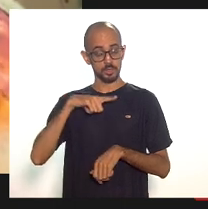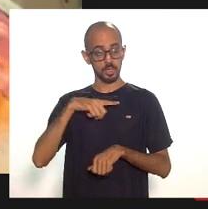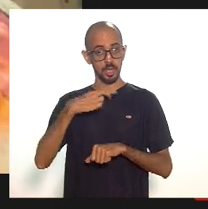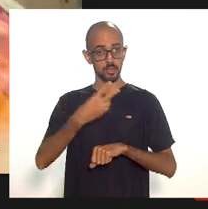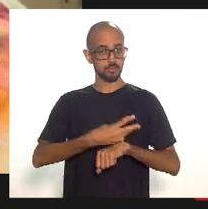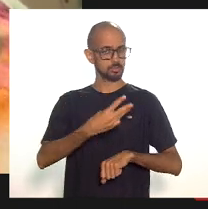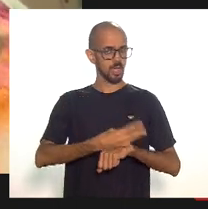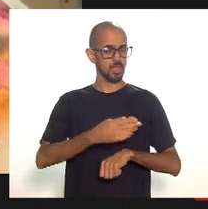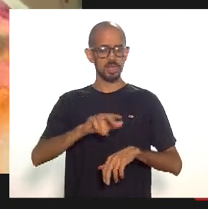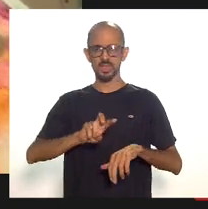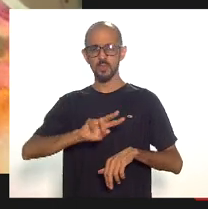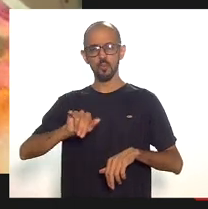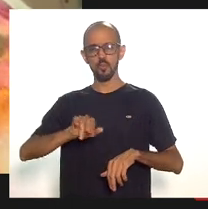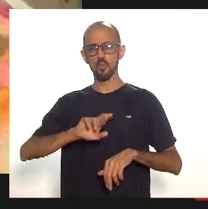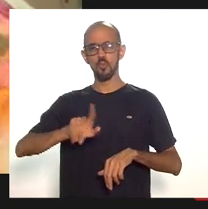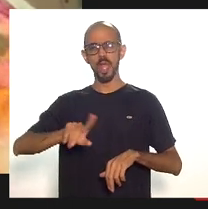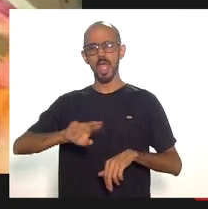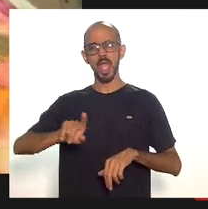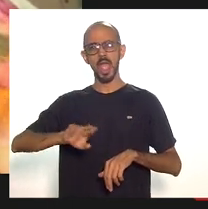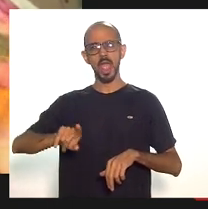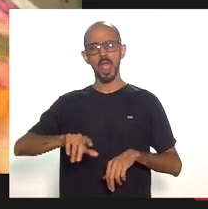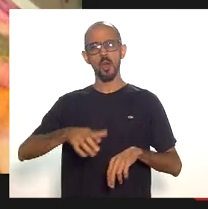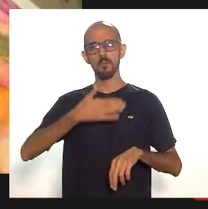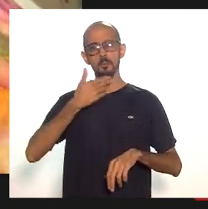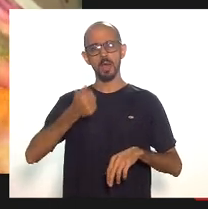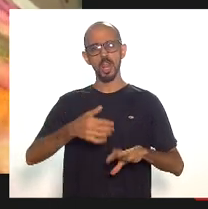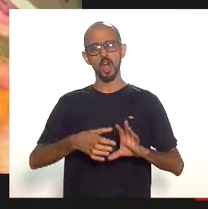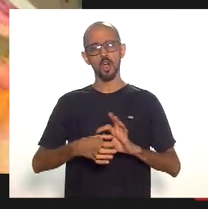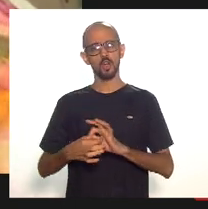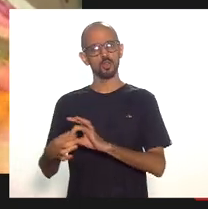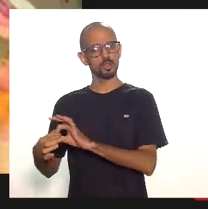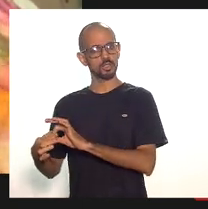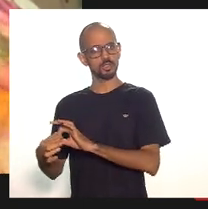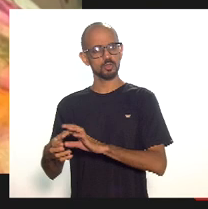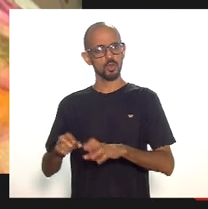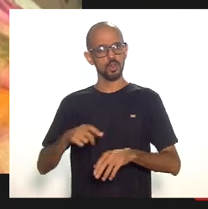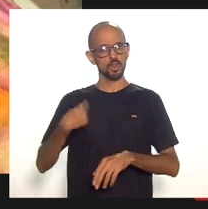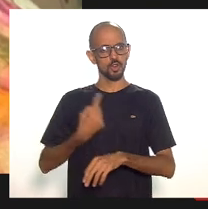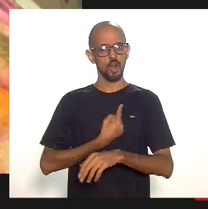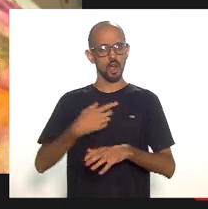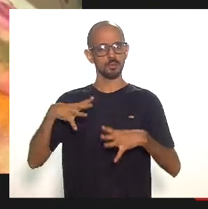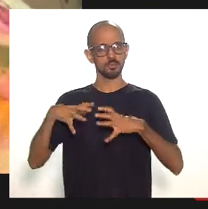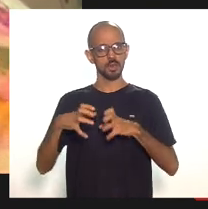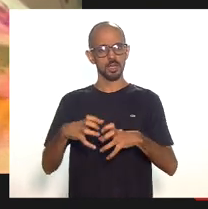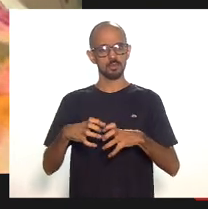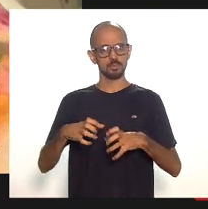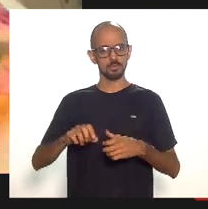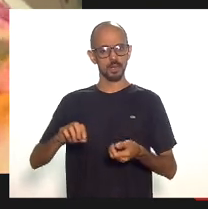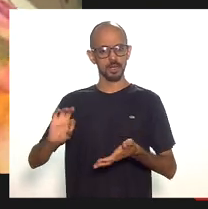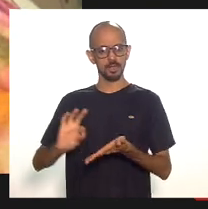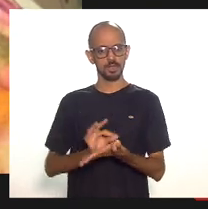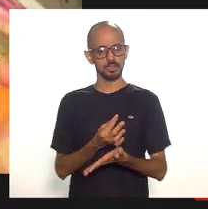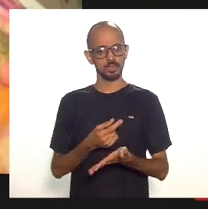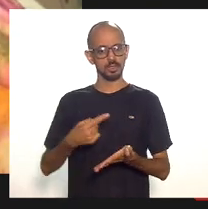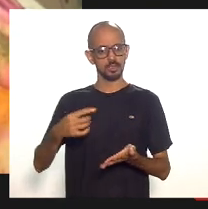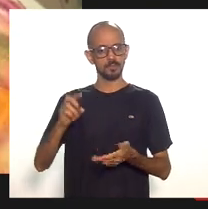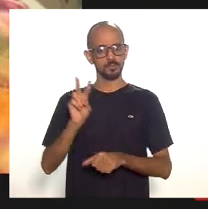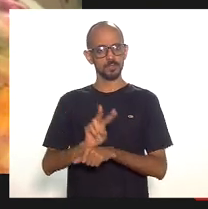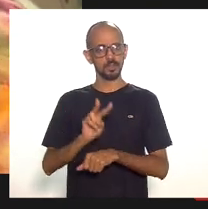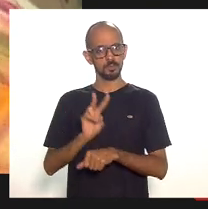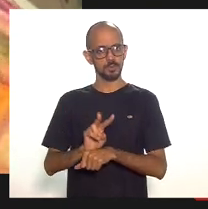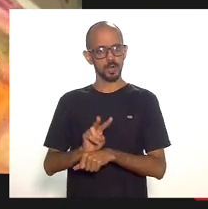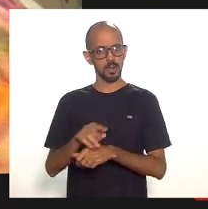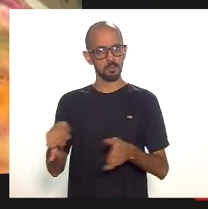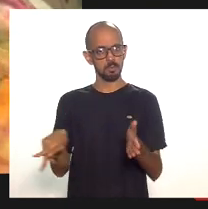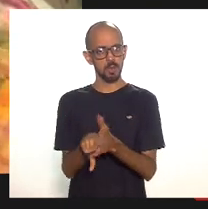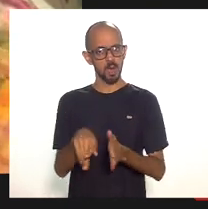melhores cenários, que a gente briga para que tenha a renovação dos contratos NERJ, esses contratos temporários da União,